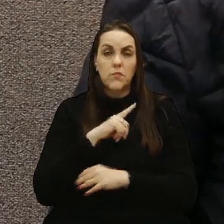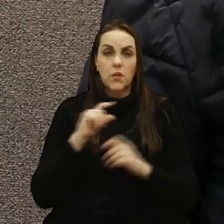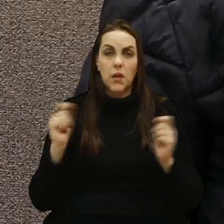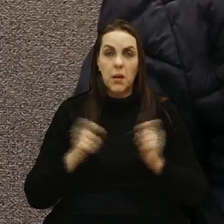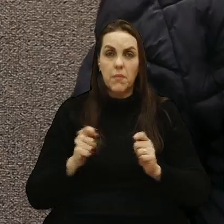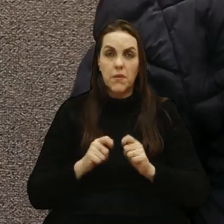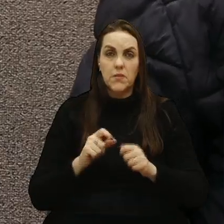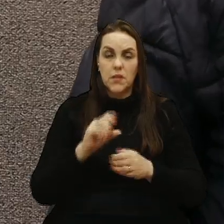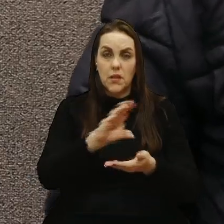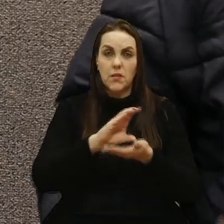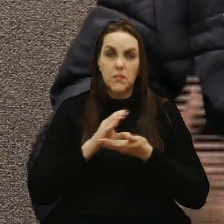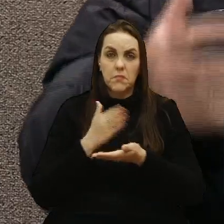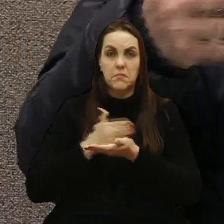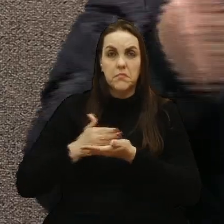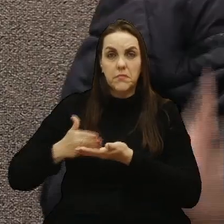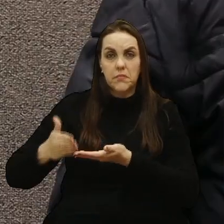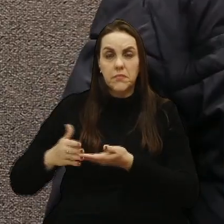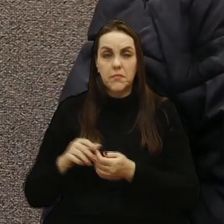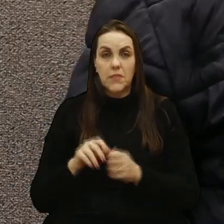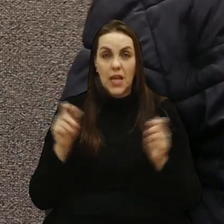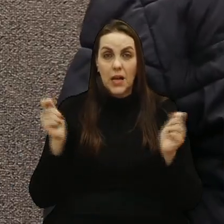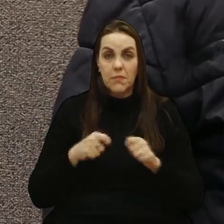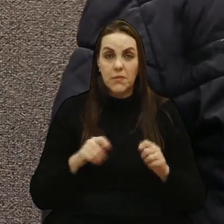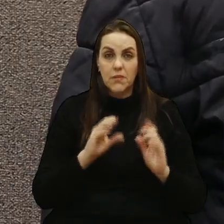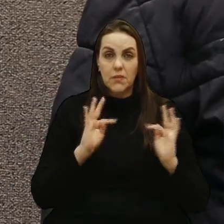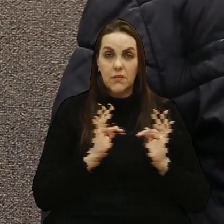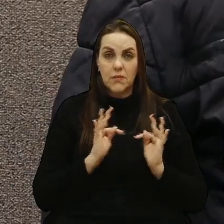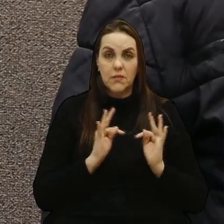fazer financiamento, tem capacidade técnica,